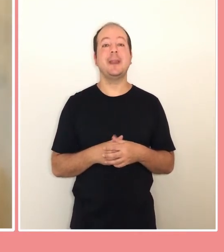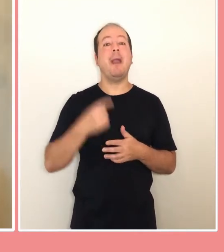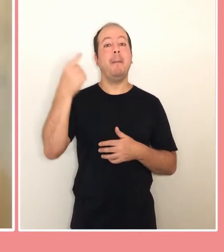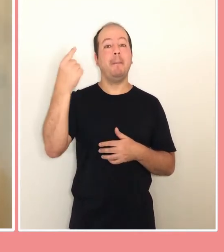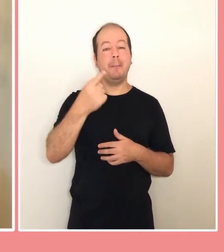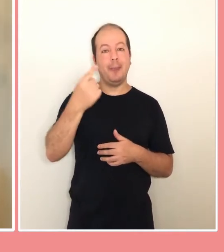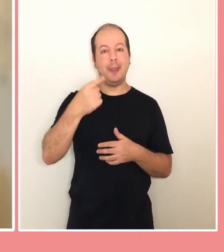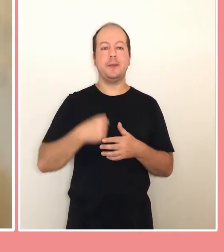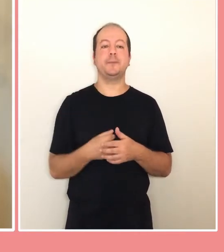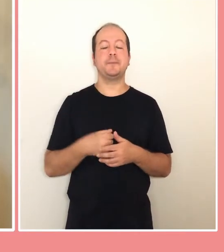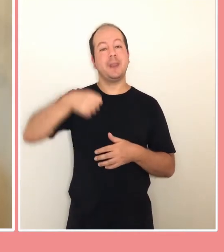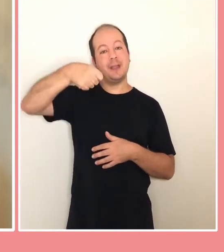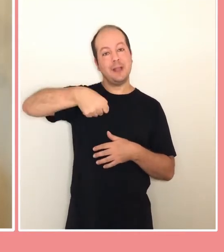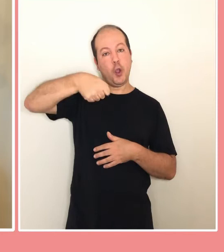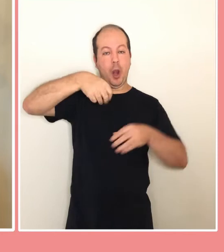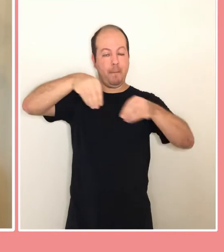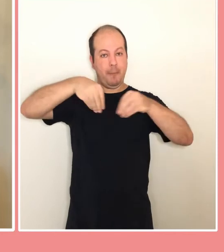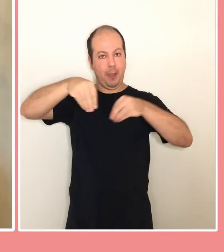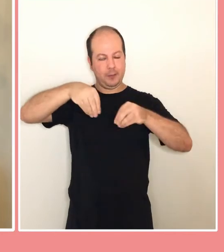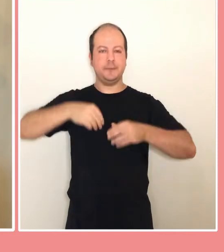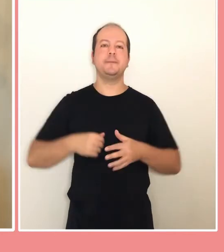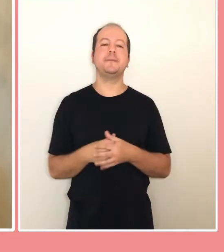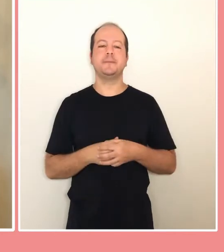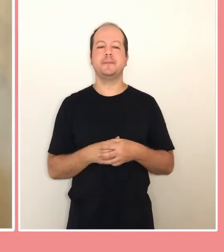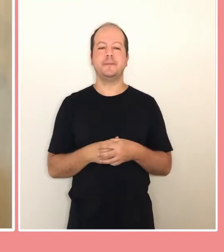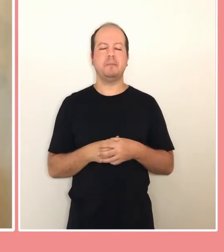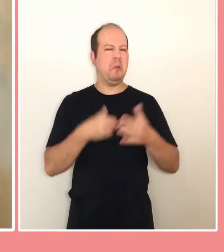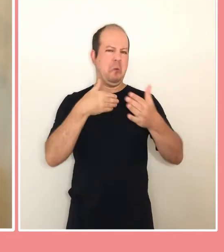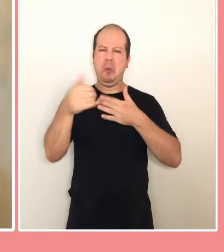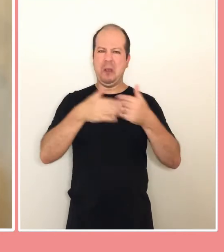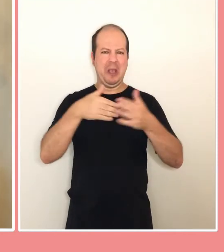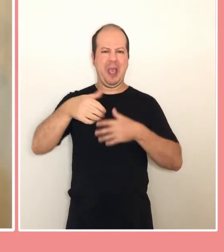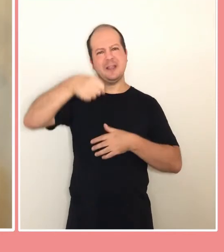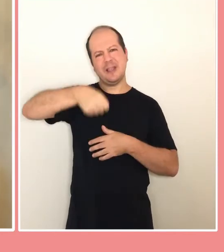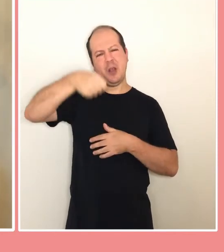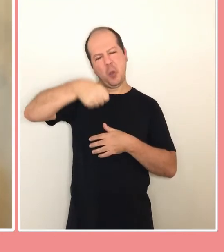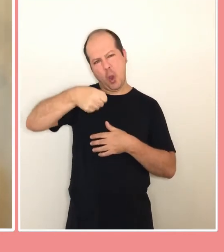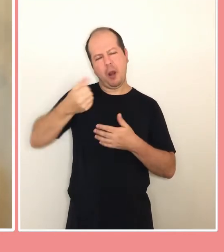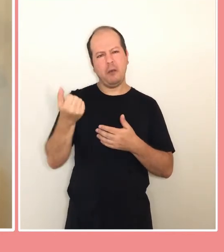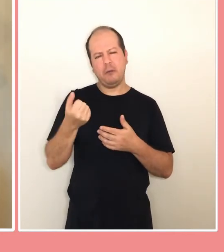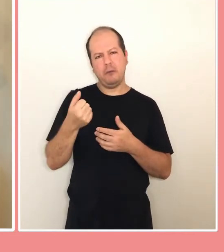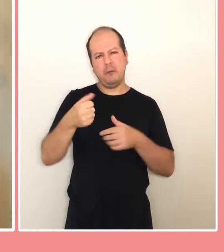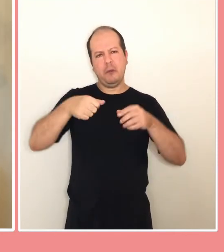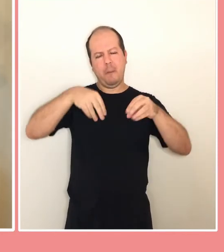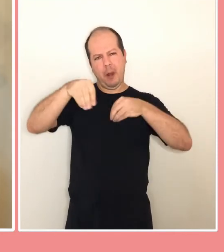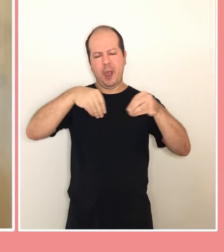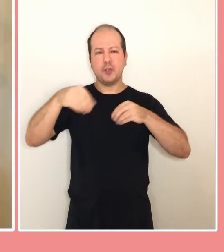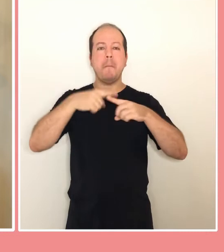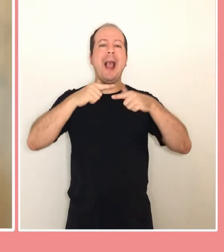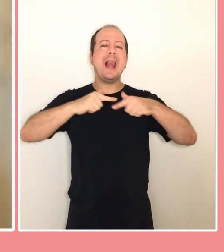primeiro, a sacola plástica. Então, podem ser qualquer tipo de sacola, geralmente lisa, né? Porque